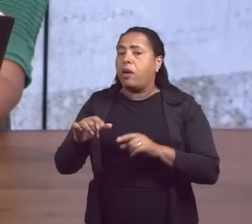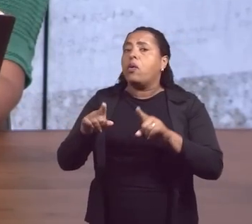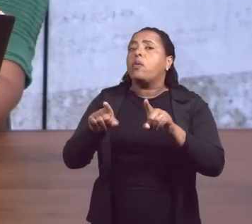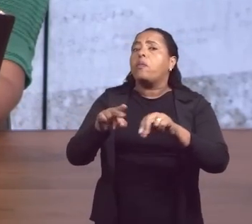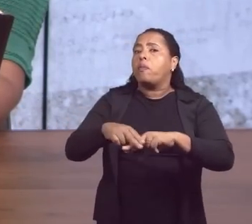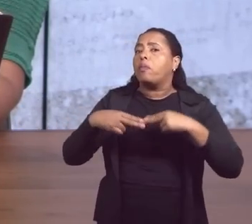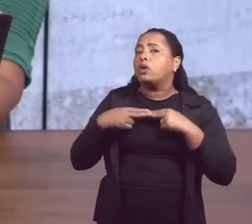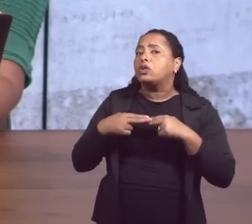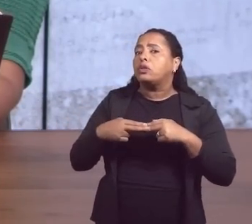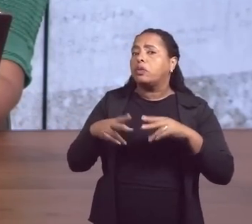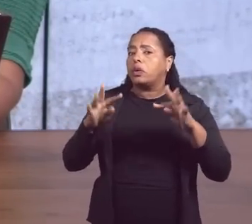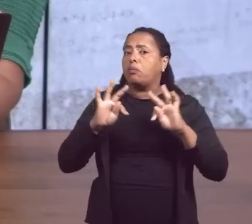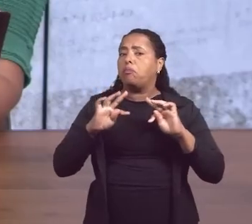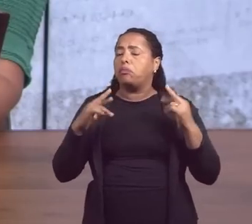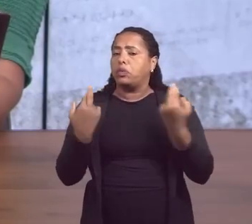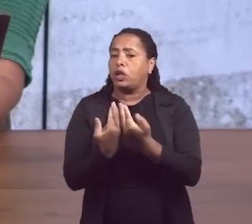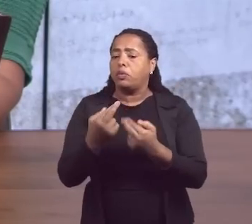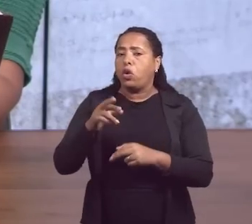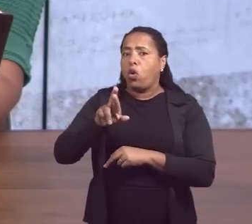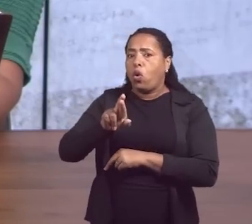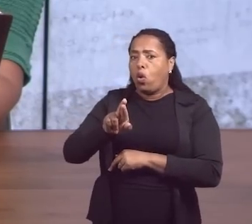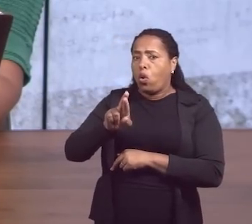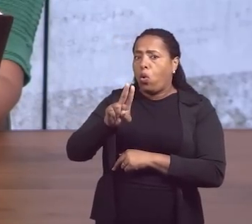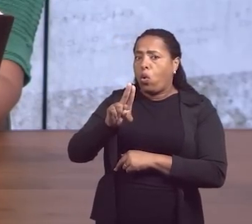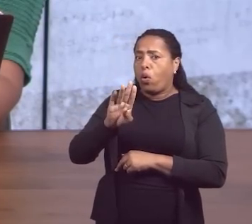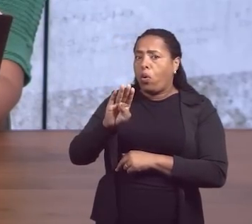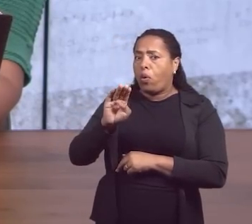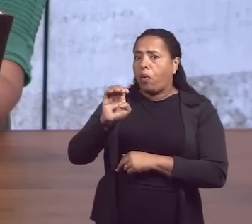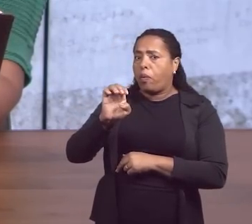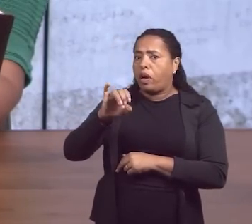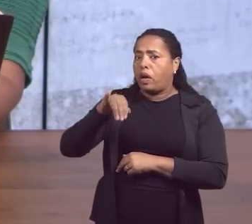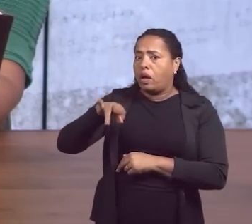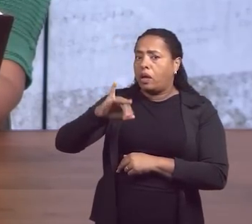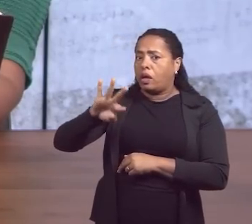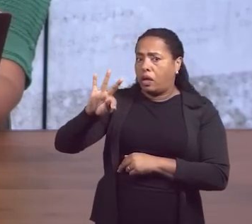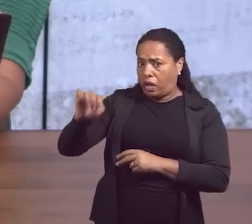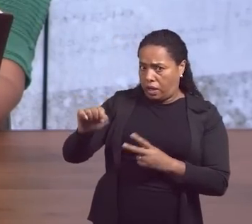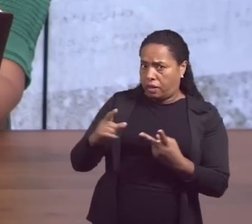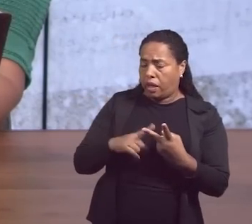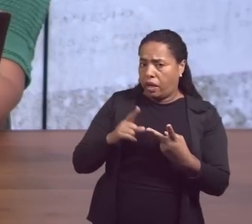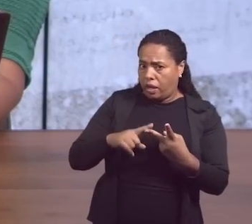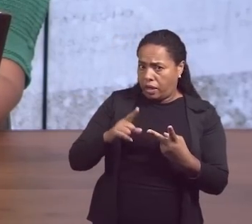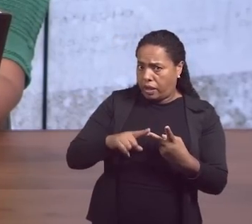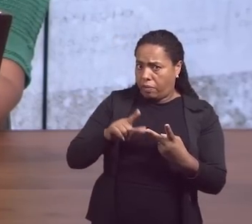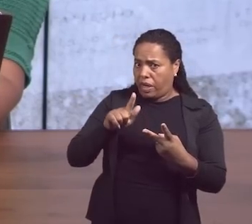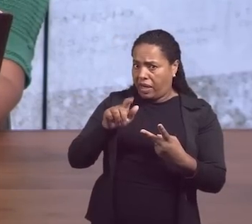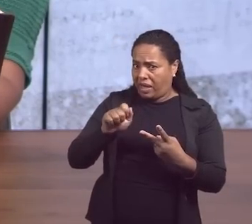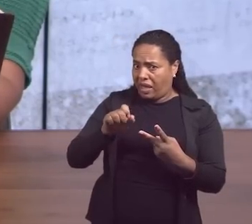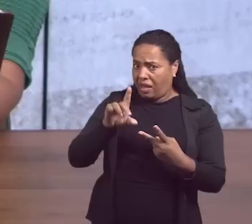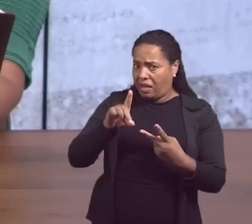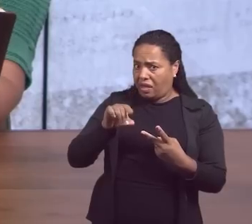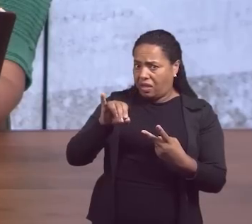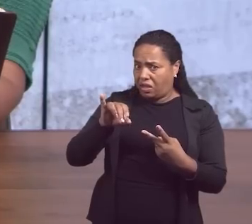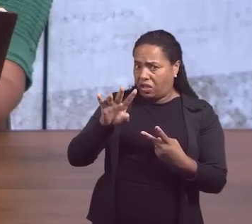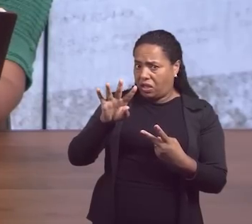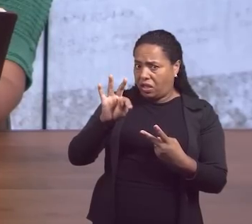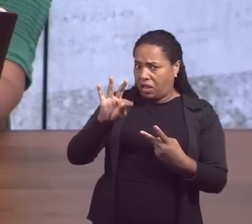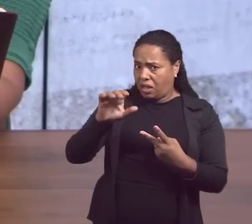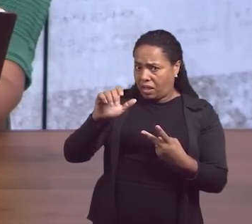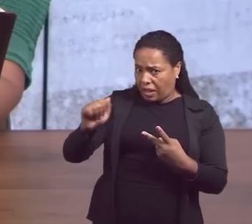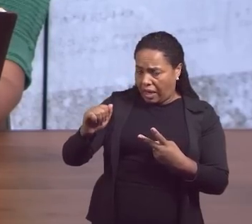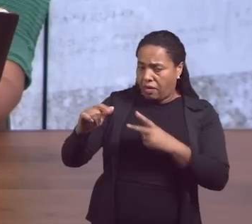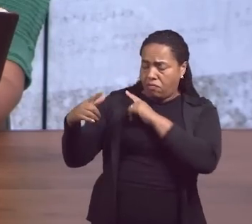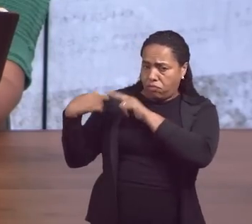dos Rubenitas, segundo a casa de seus pais, e a tribo dos filhos dos Gaditas, segundo a casa de